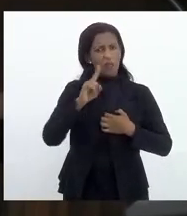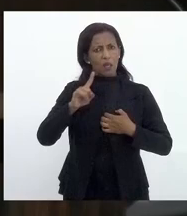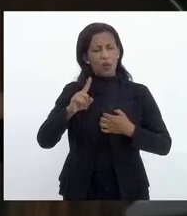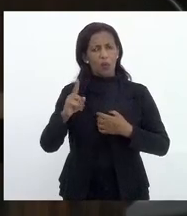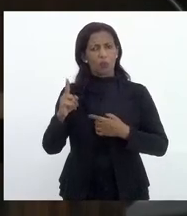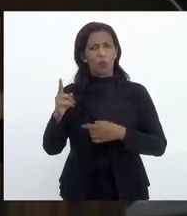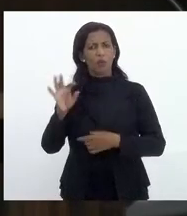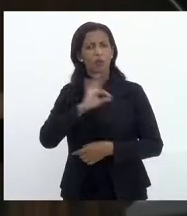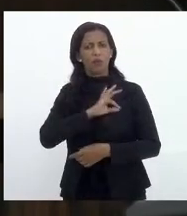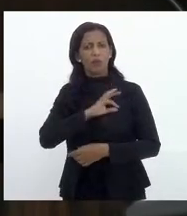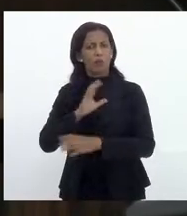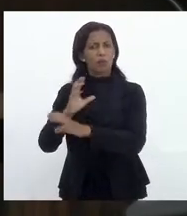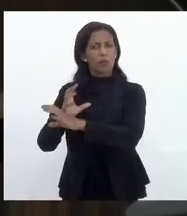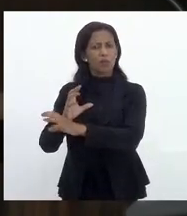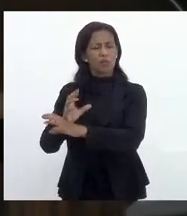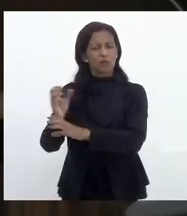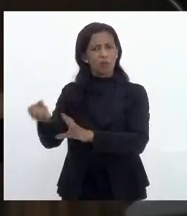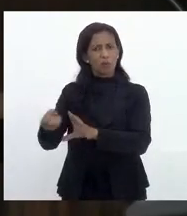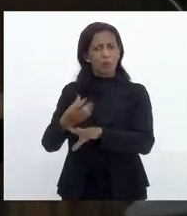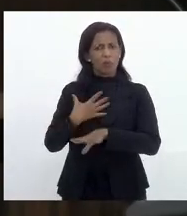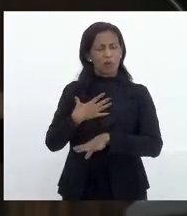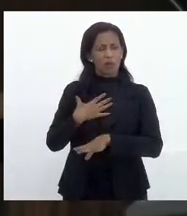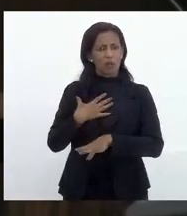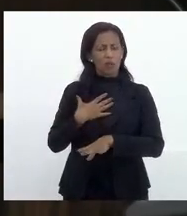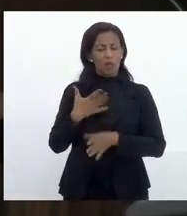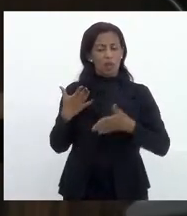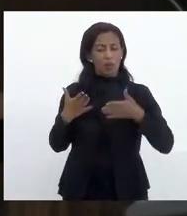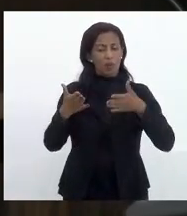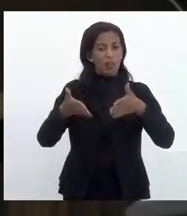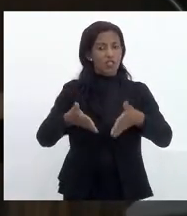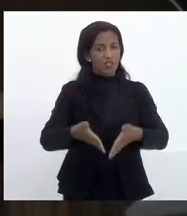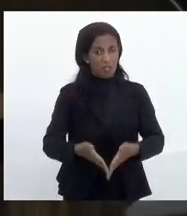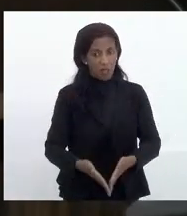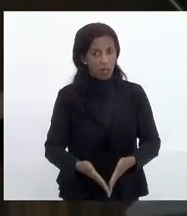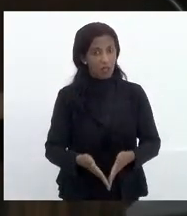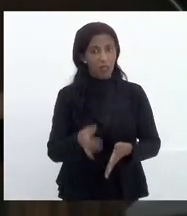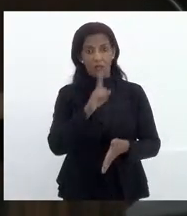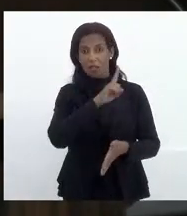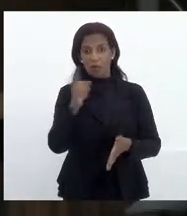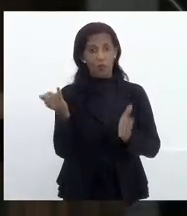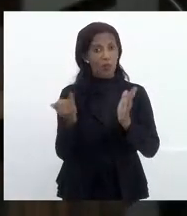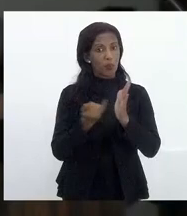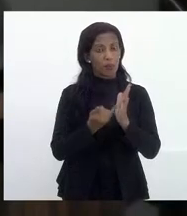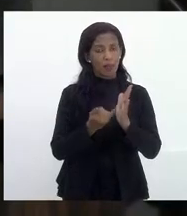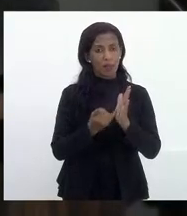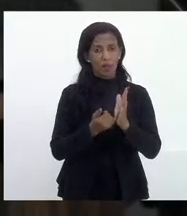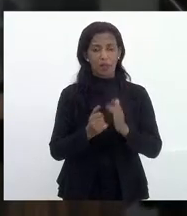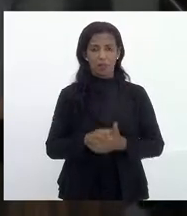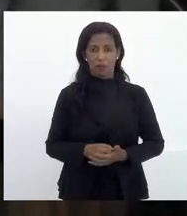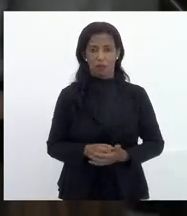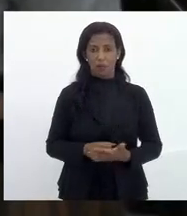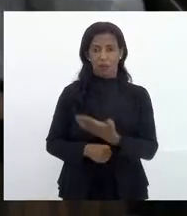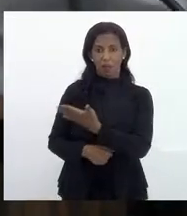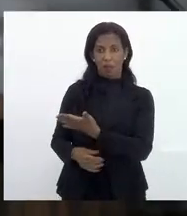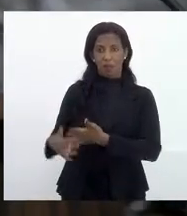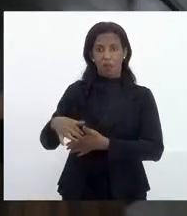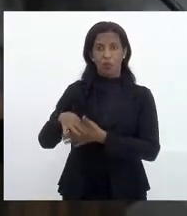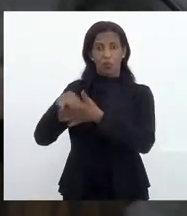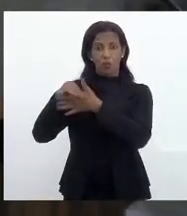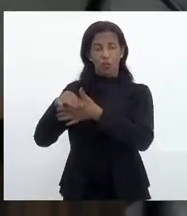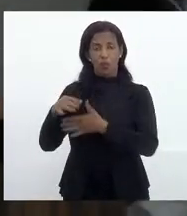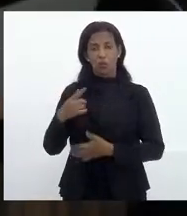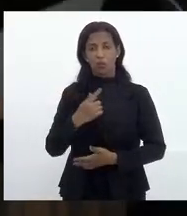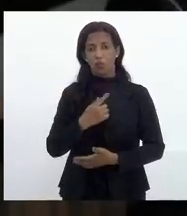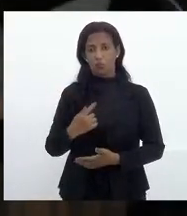Claro que não mas é para chegar aqui saber que não foi ainda publicada E aí o nosso líder do governo